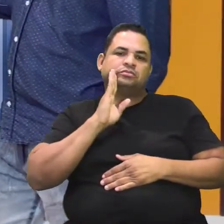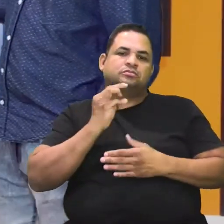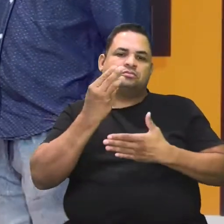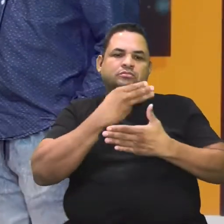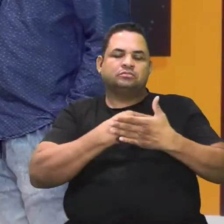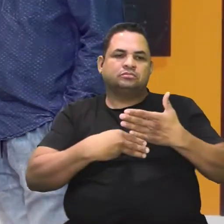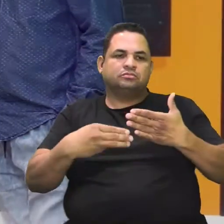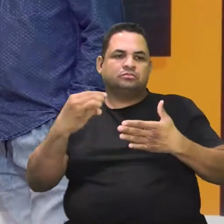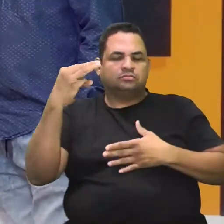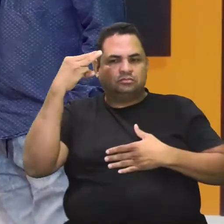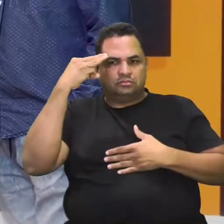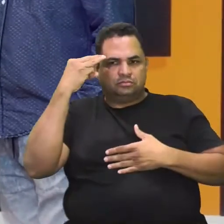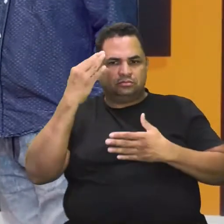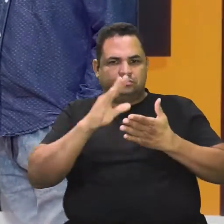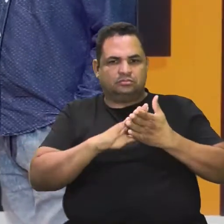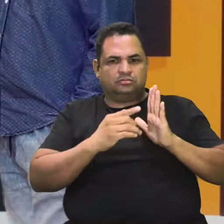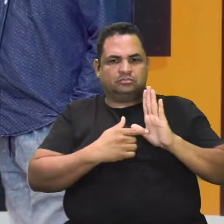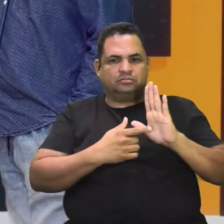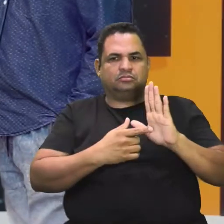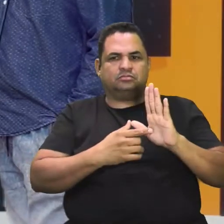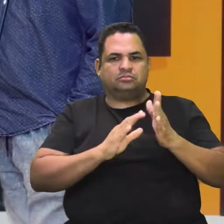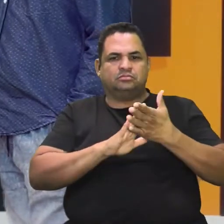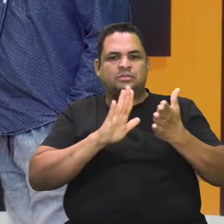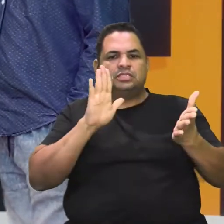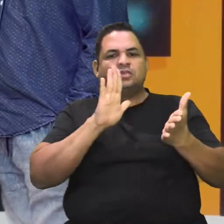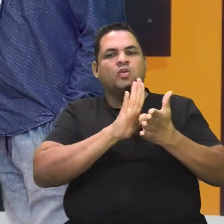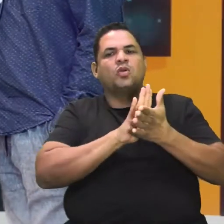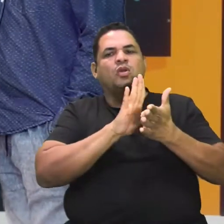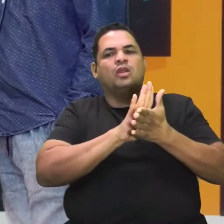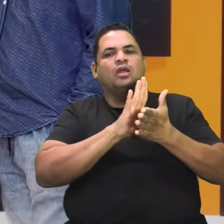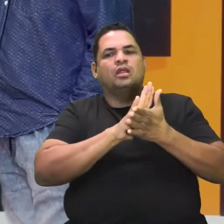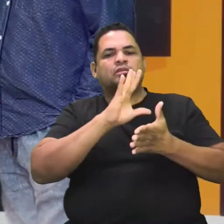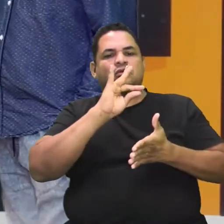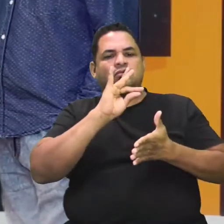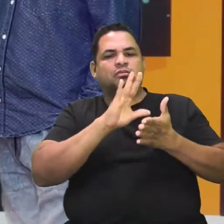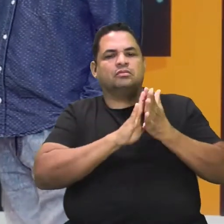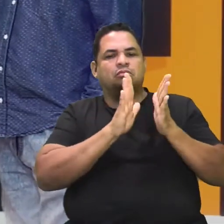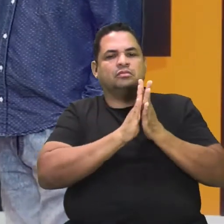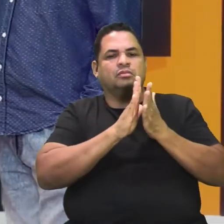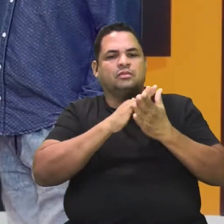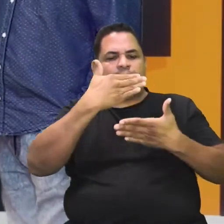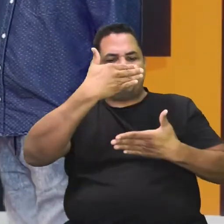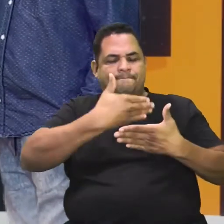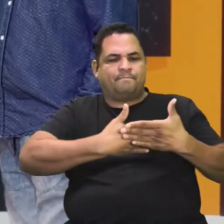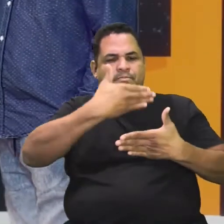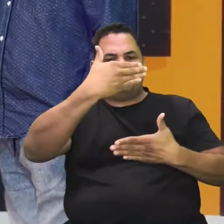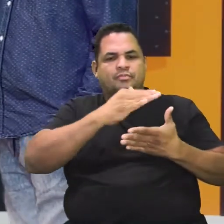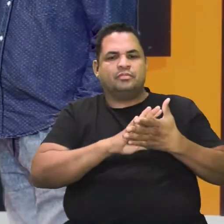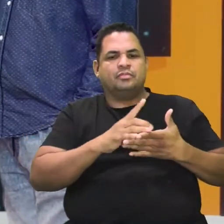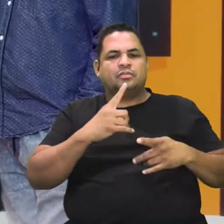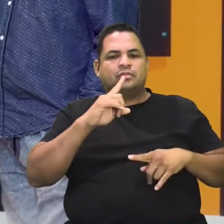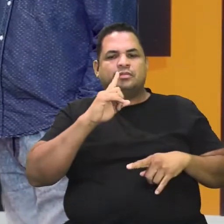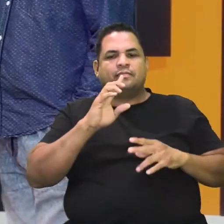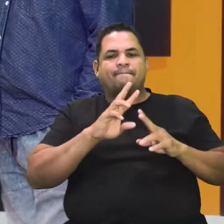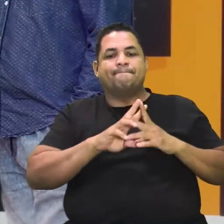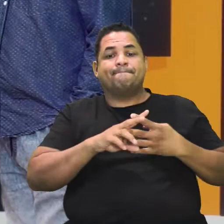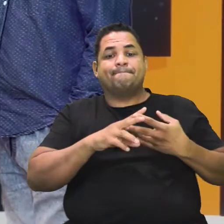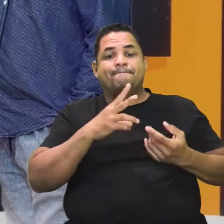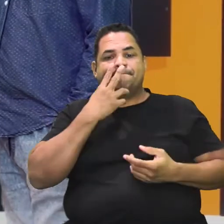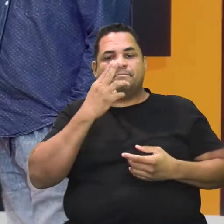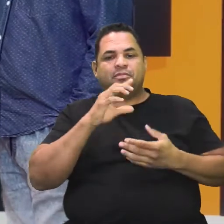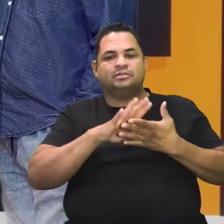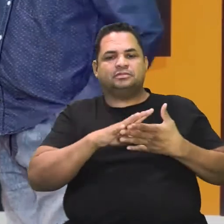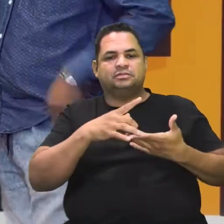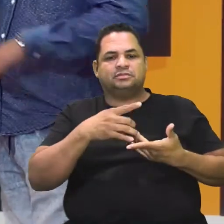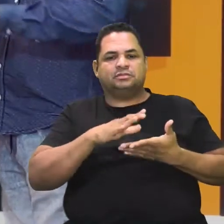mapa mental dá a impressão que ele está colado em alguma coisa aqui na parede, não é, Olau? Porque aqui parece que tem uma mesinha onde tem as canetinhas